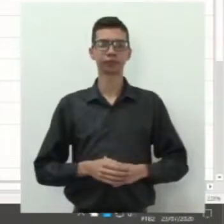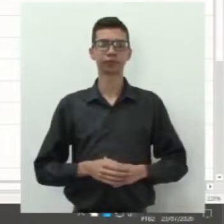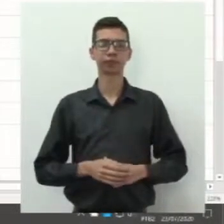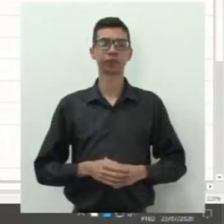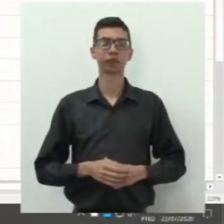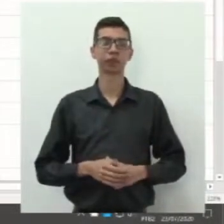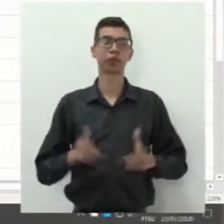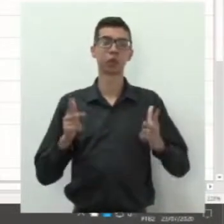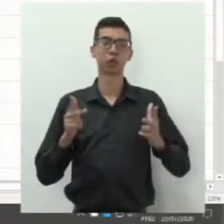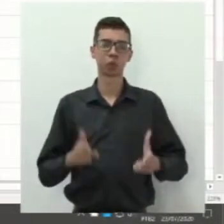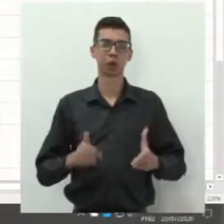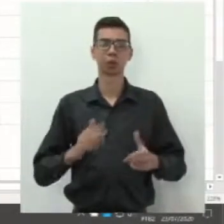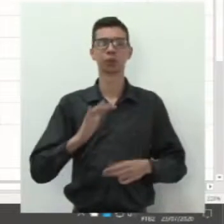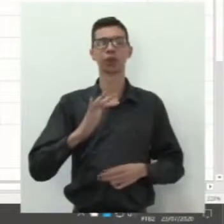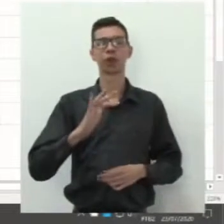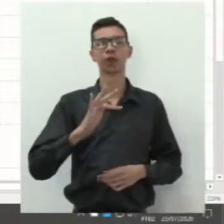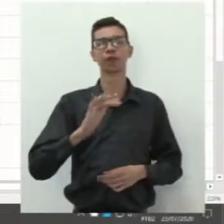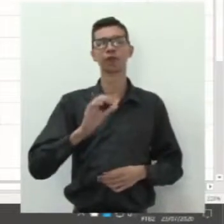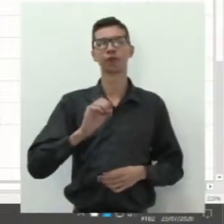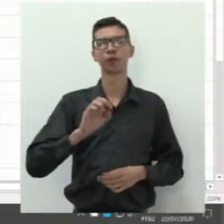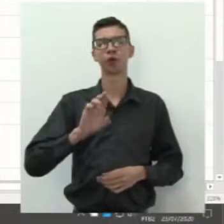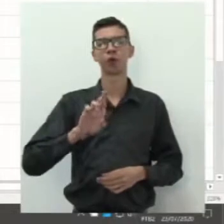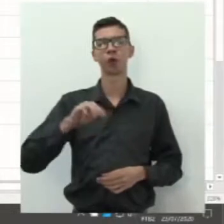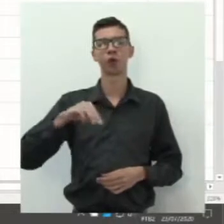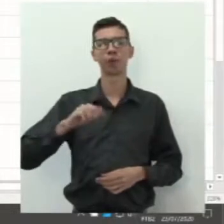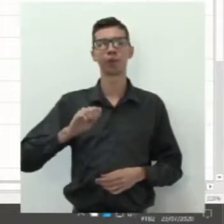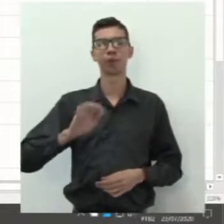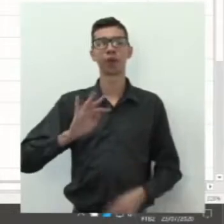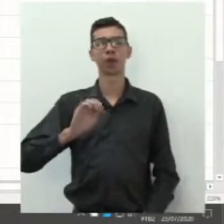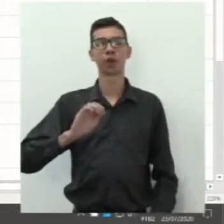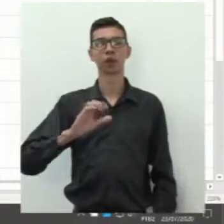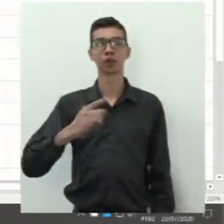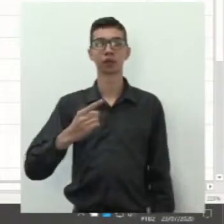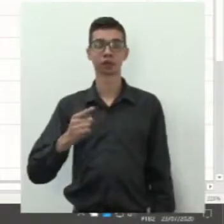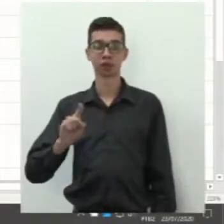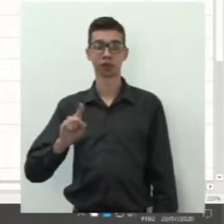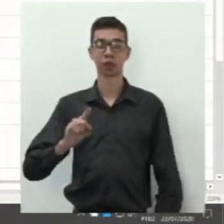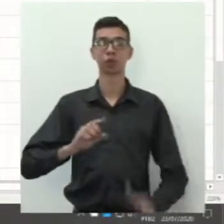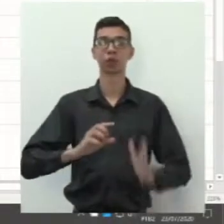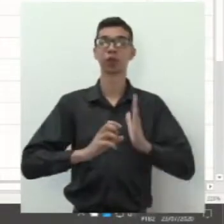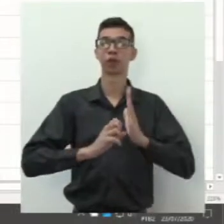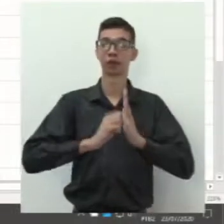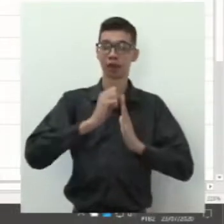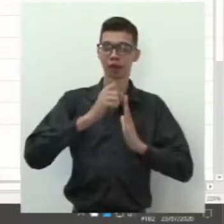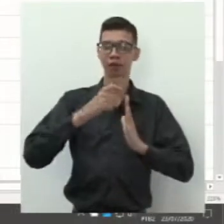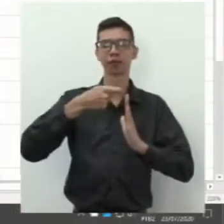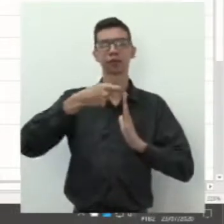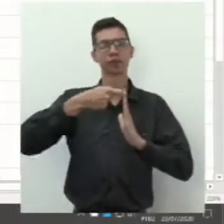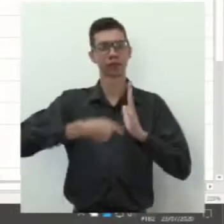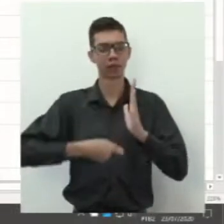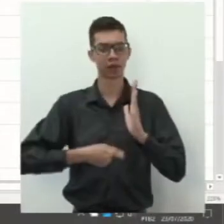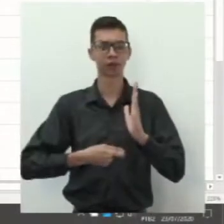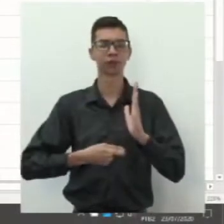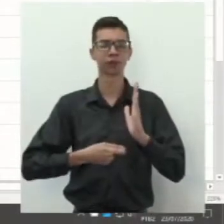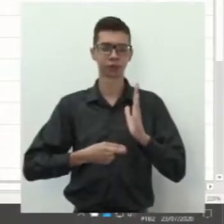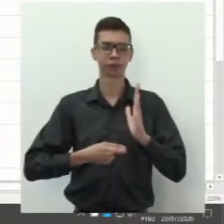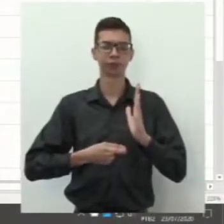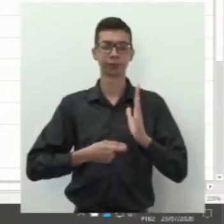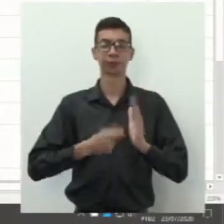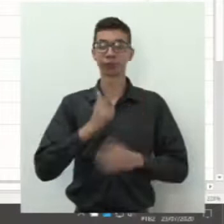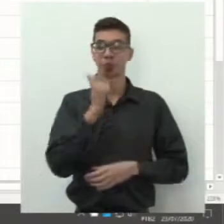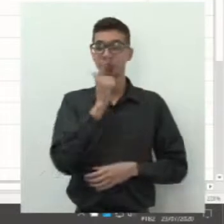gente tem de formatação de dados, né, no caso de texto, de números. As mesmas opções que a gente tem lá no Word de centralizar, a gente